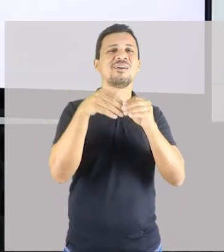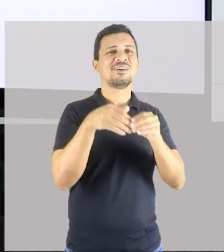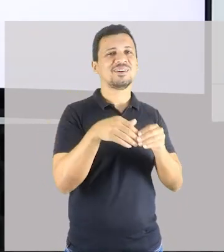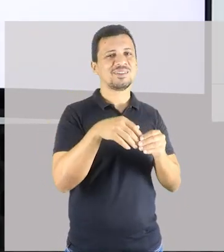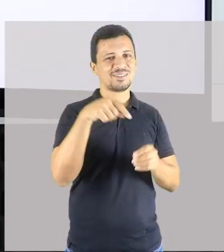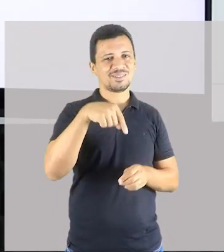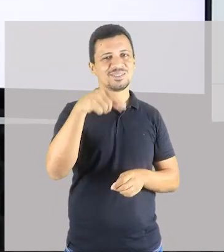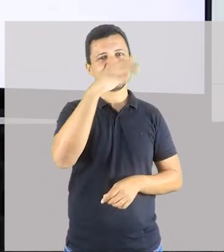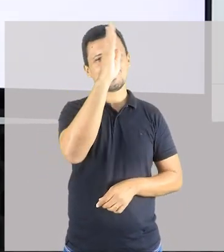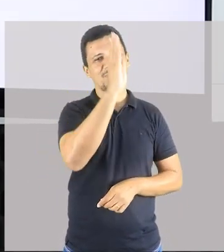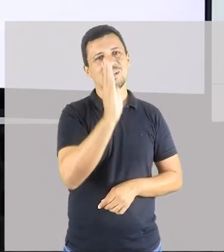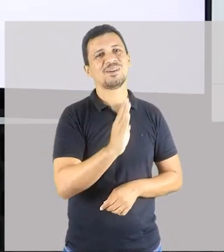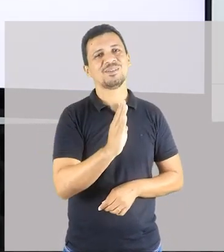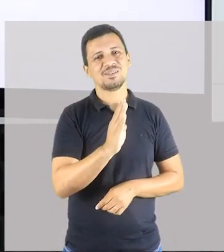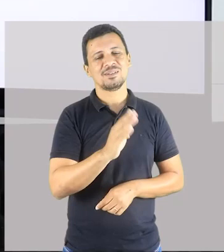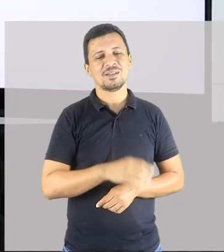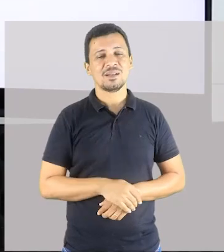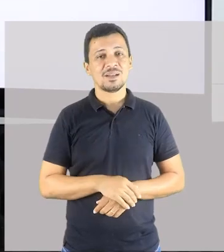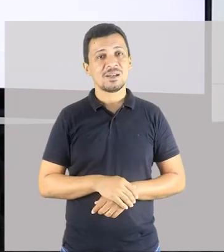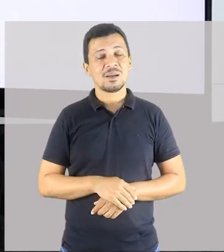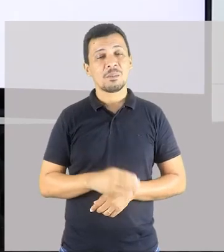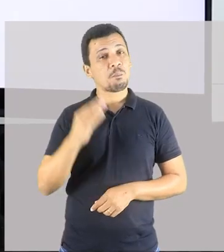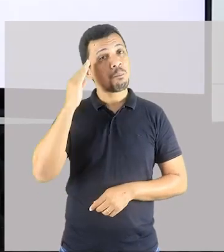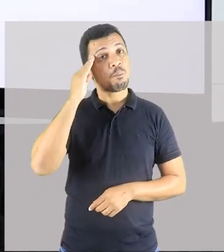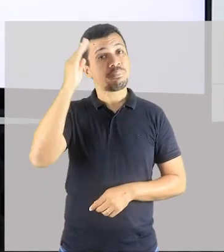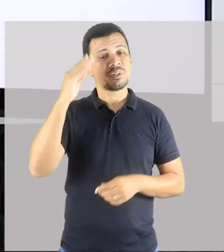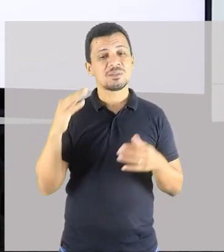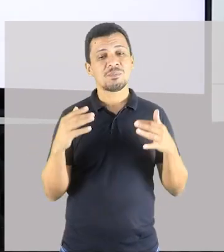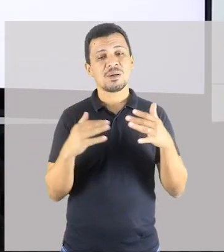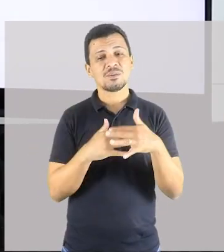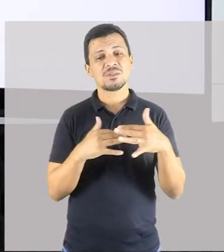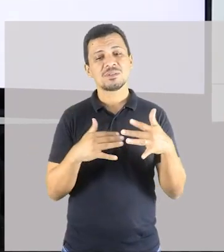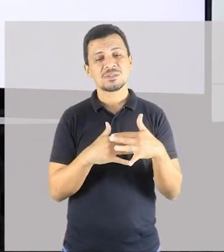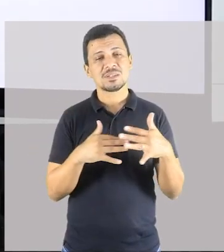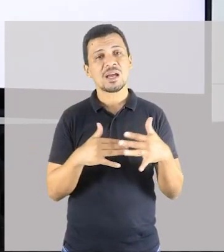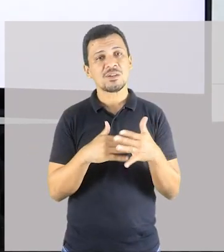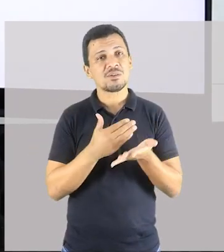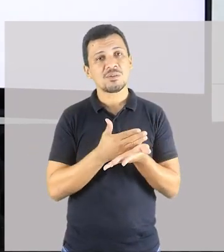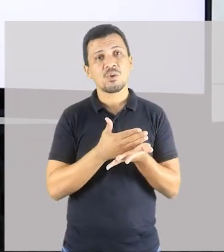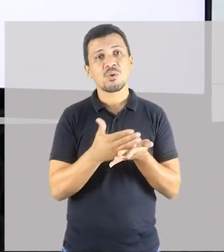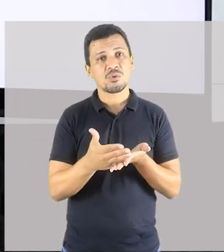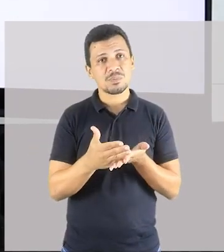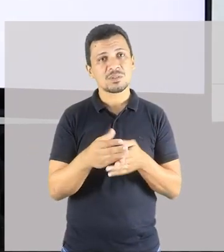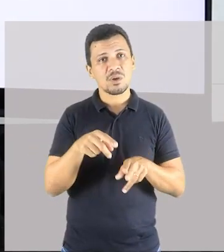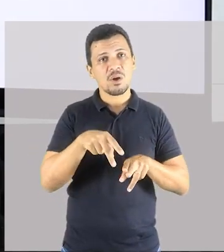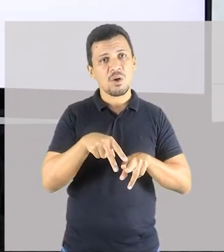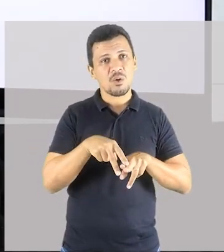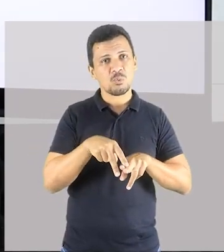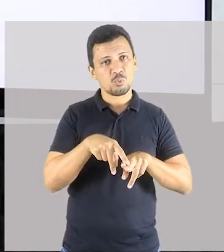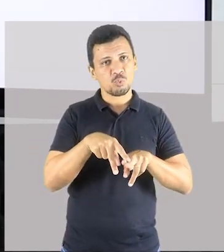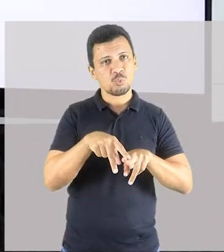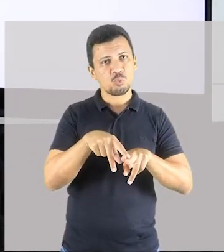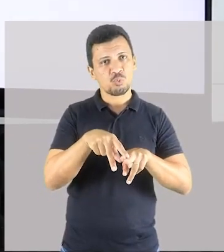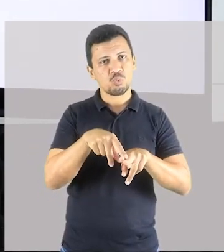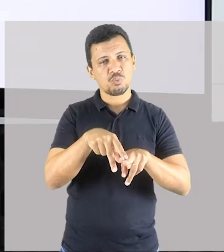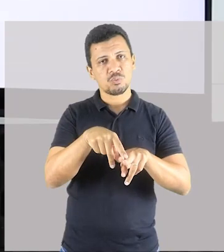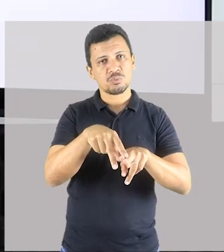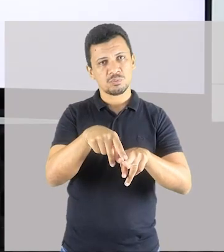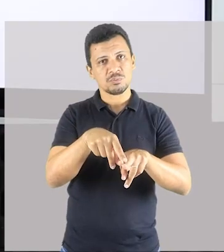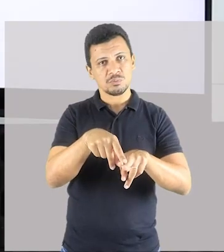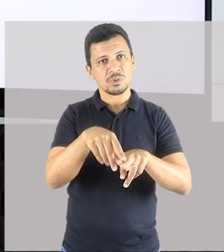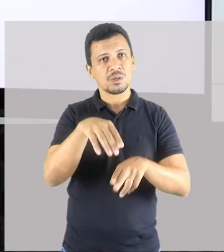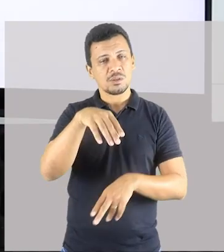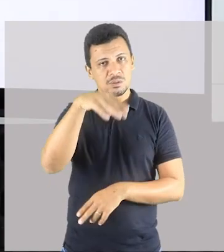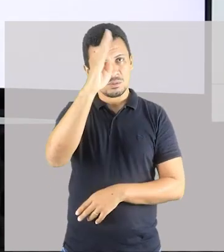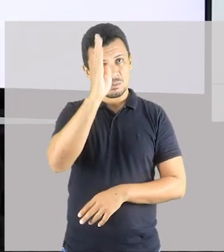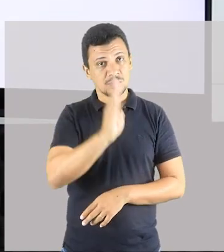para cá, mas a principal cidade onde se iniciou a